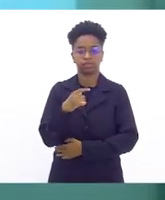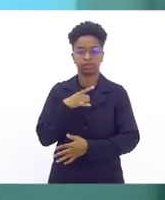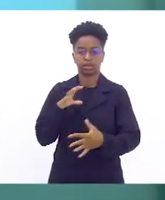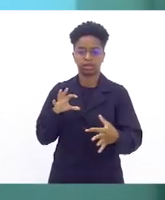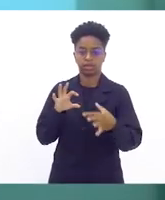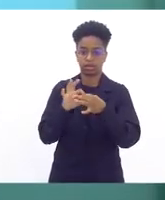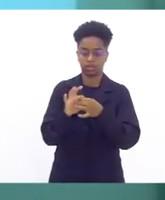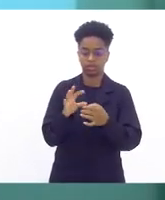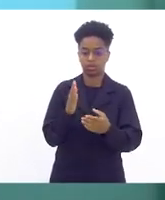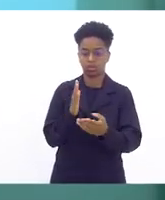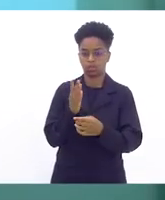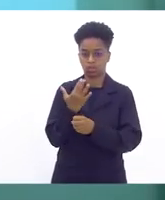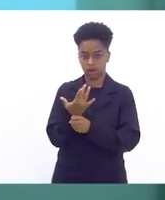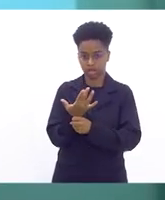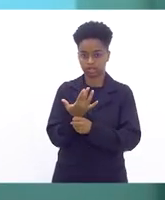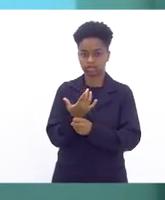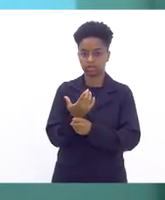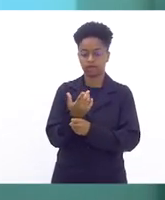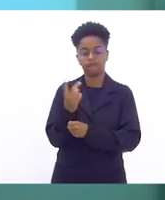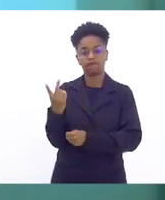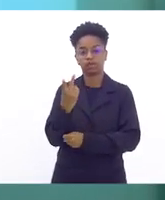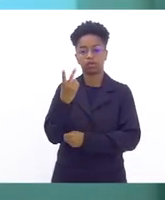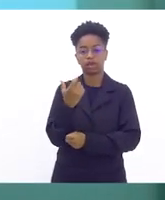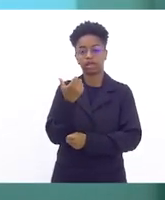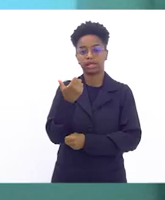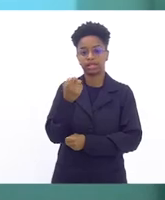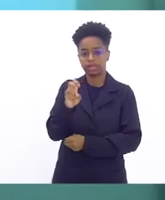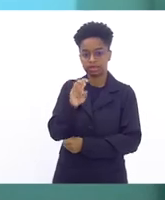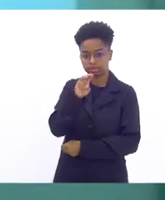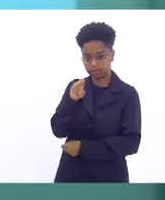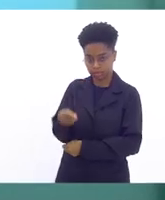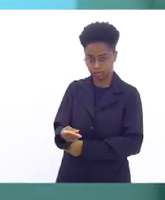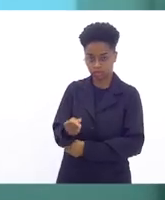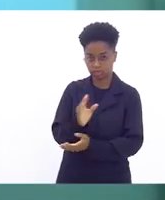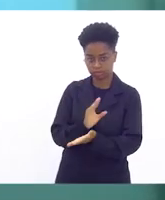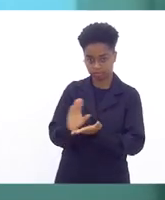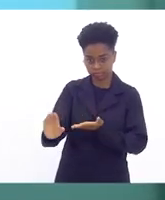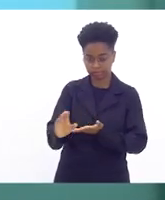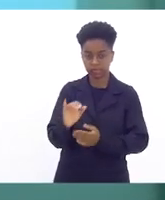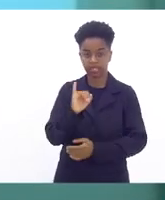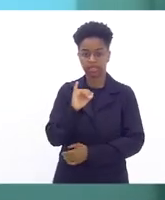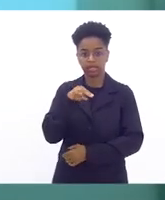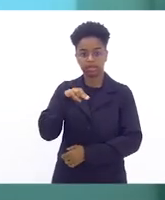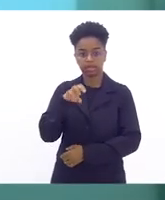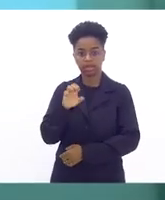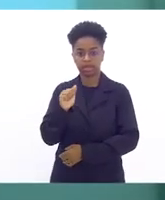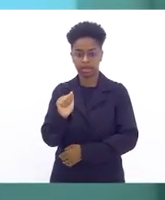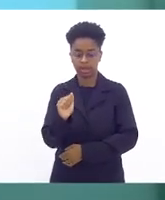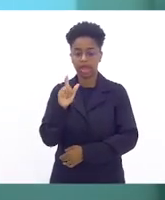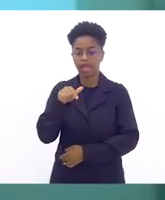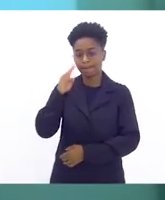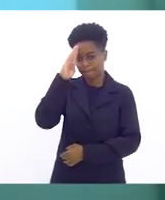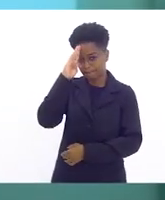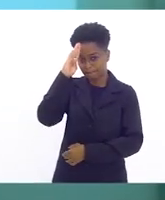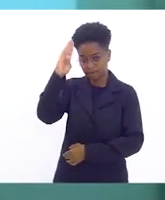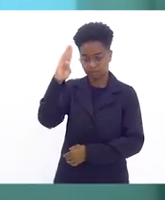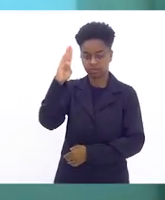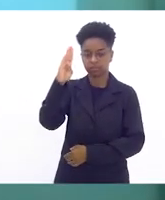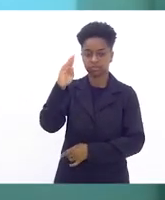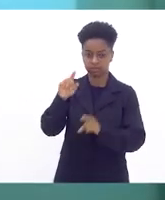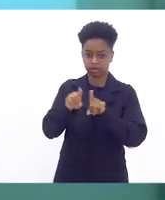parceria com a UERJ no valor de 15 milhões é um dos maiores demandantes